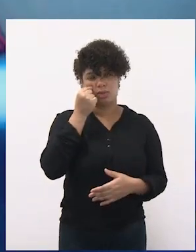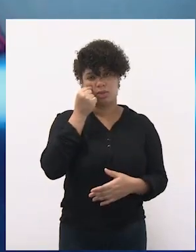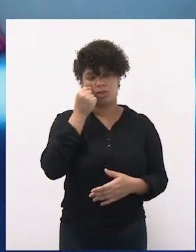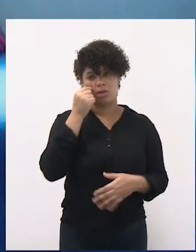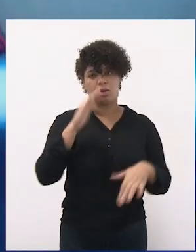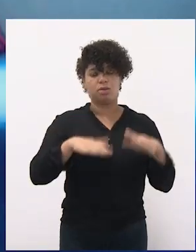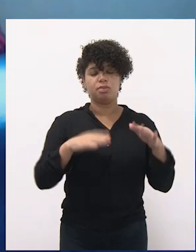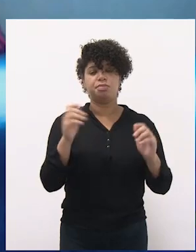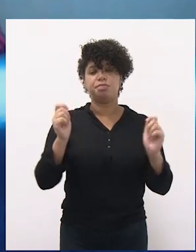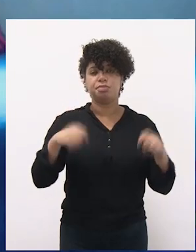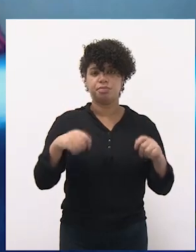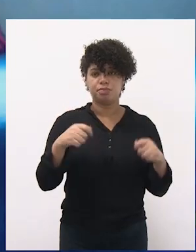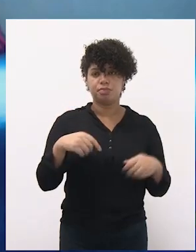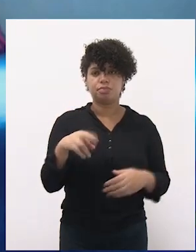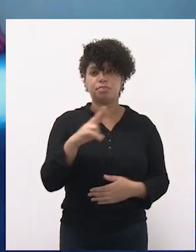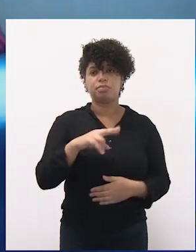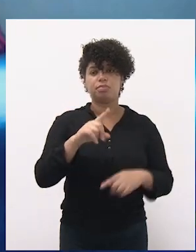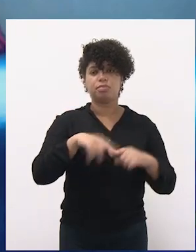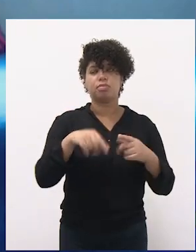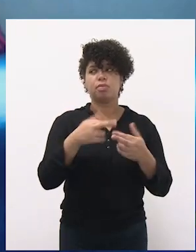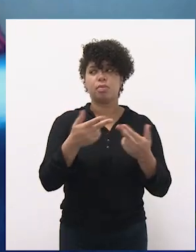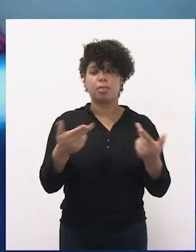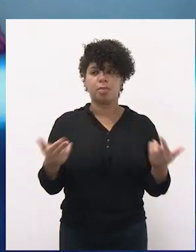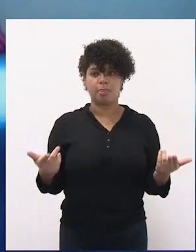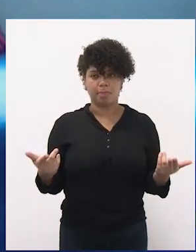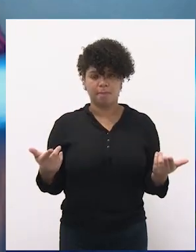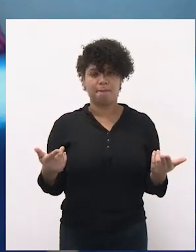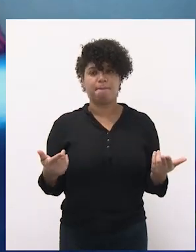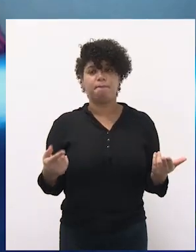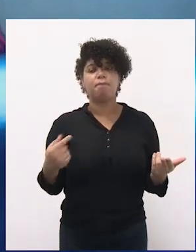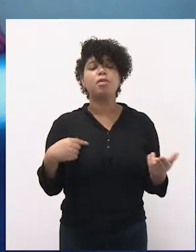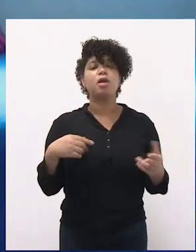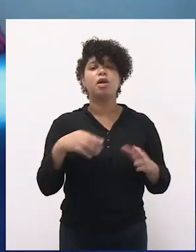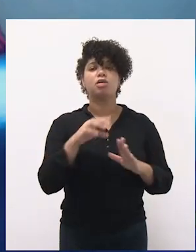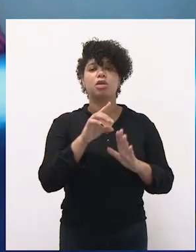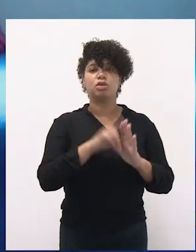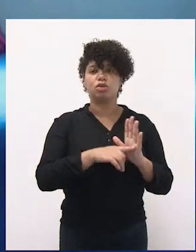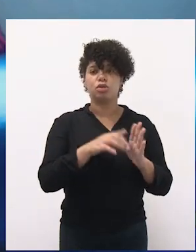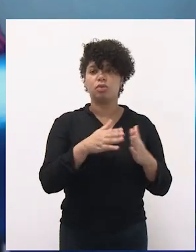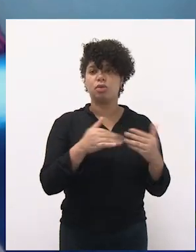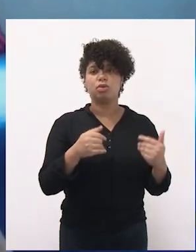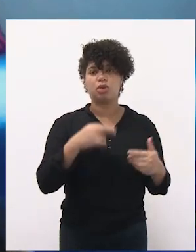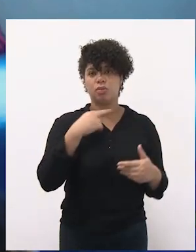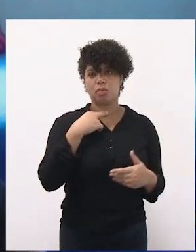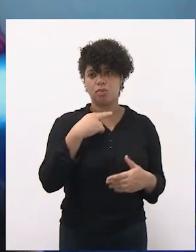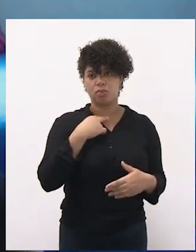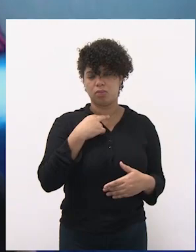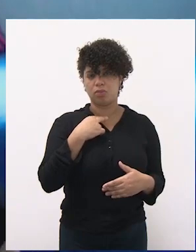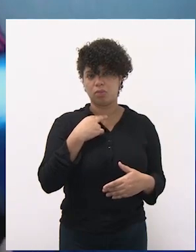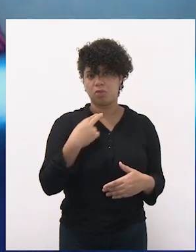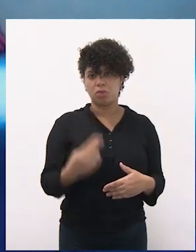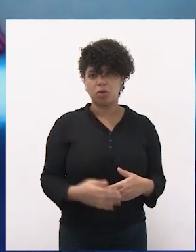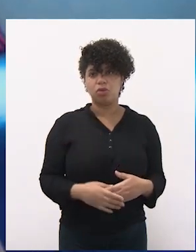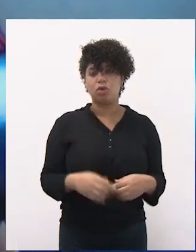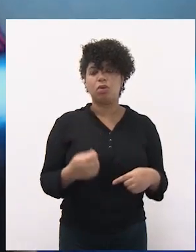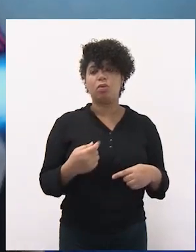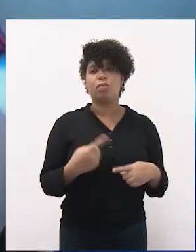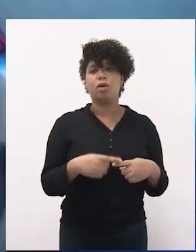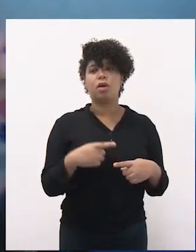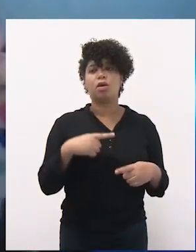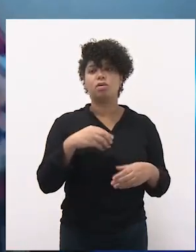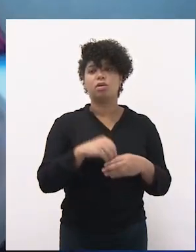a possibilidade de usar materiais que não têm autorização, que eles têm direitos reservados, porque tem uma prática